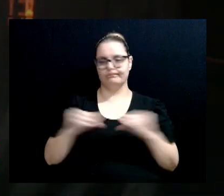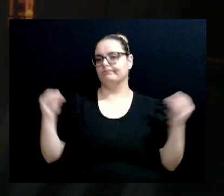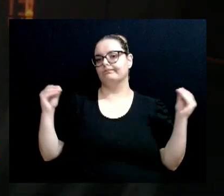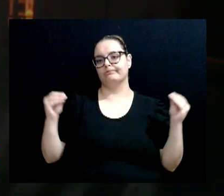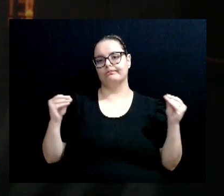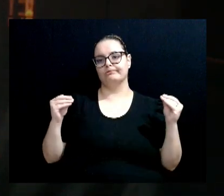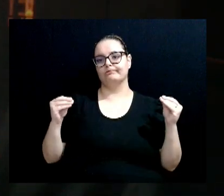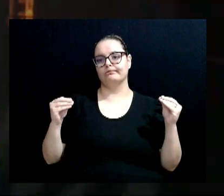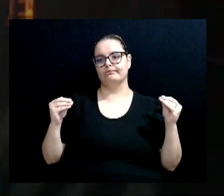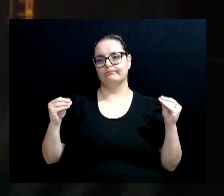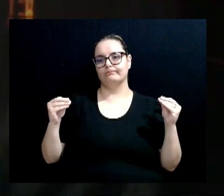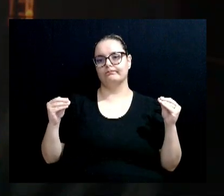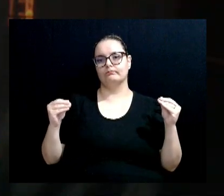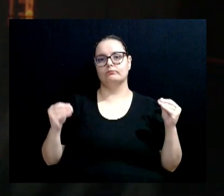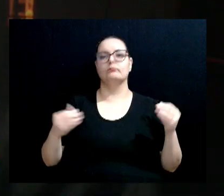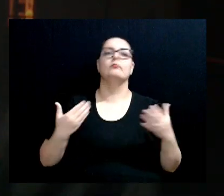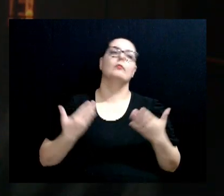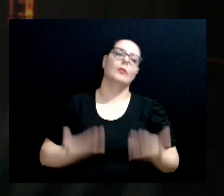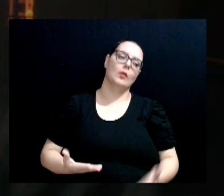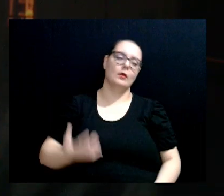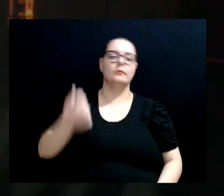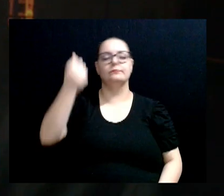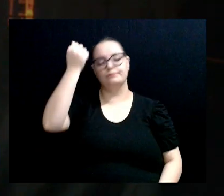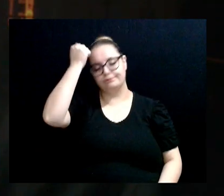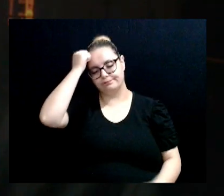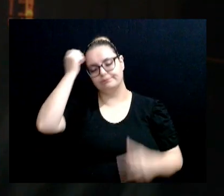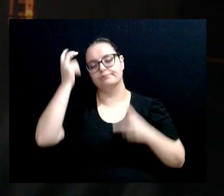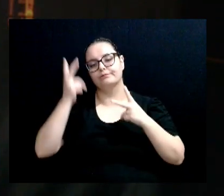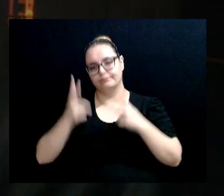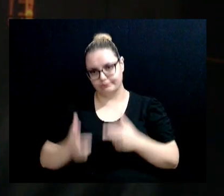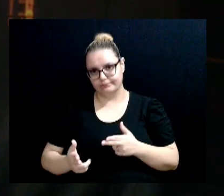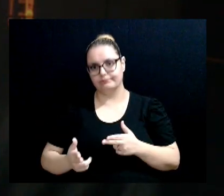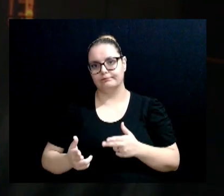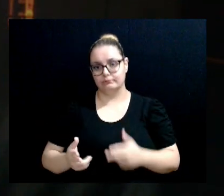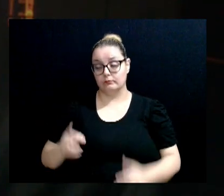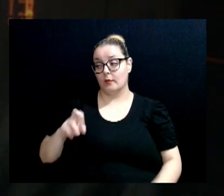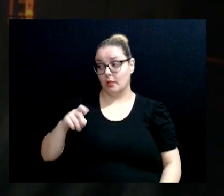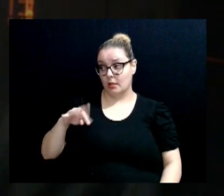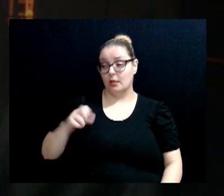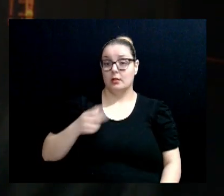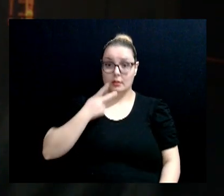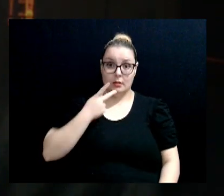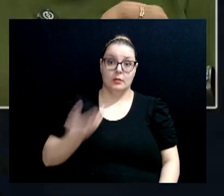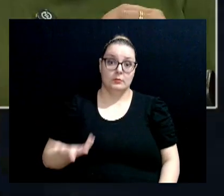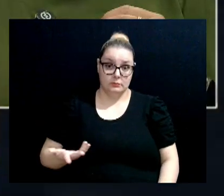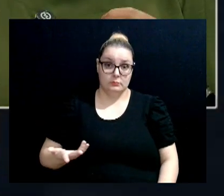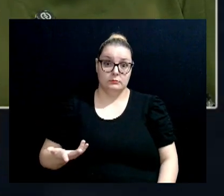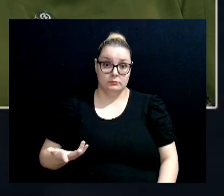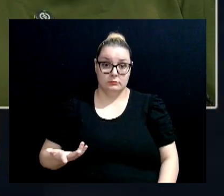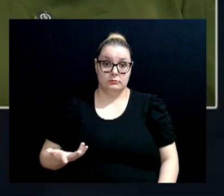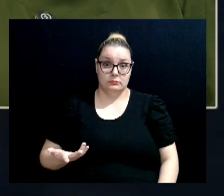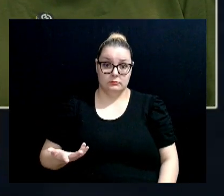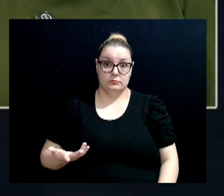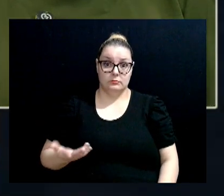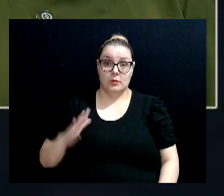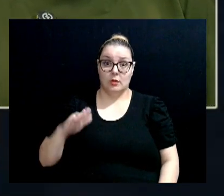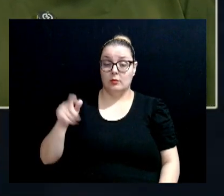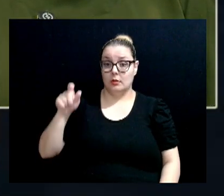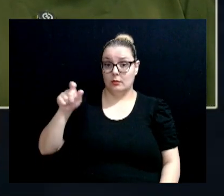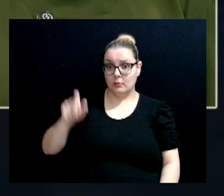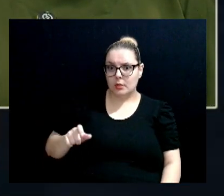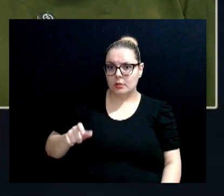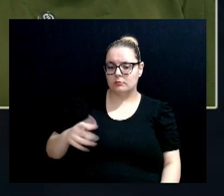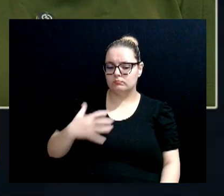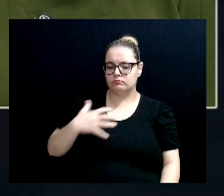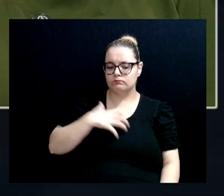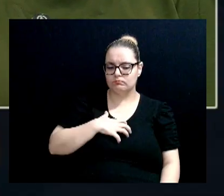à culpa, assim como a Renata trouxe, né? Então, assim, quando uma pessoa ela começa a sentir culpa depois